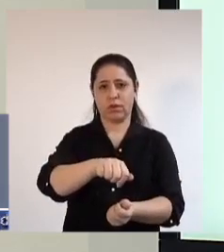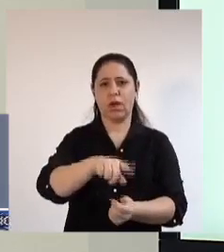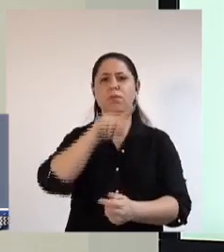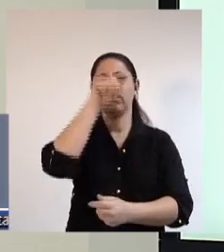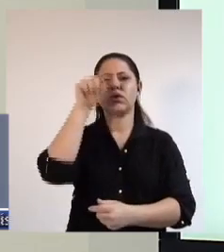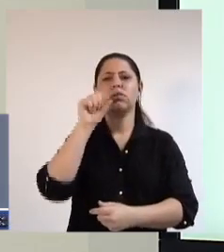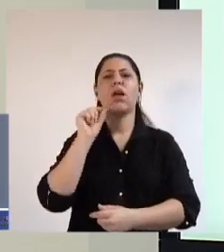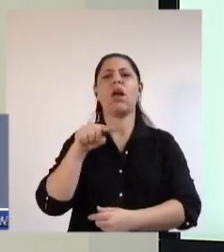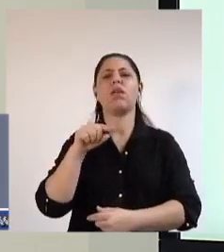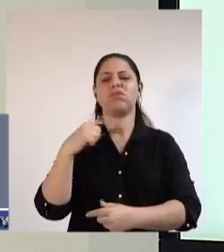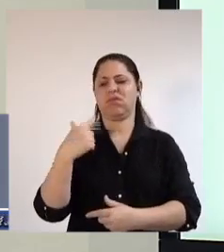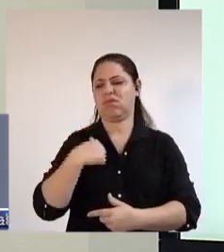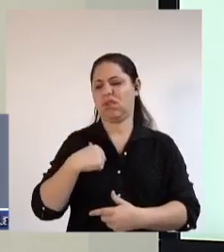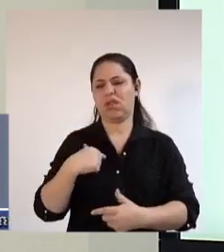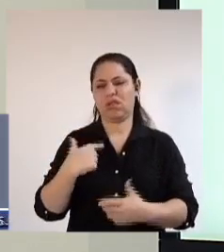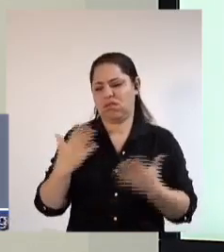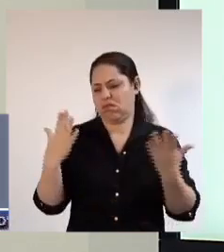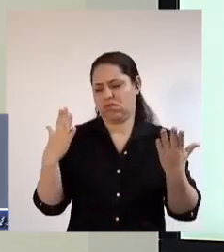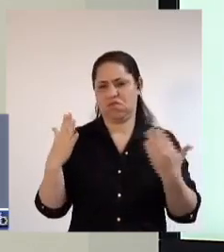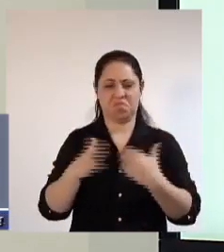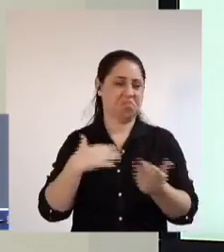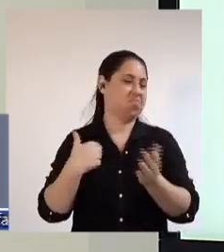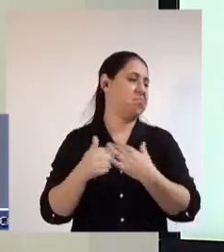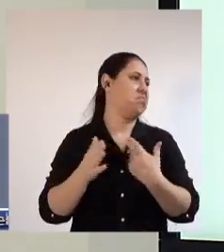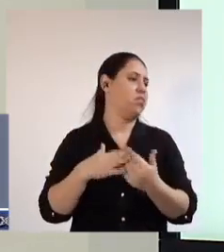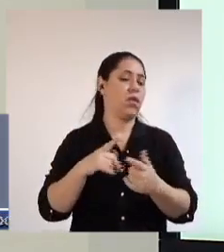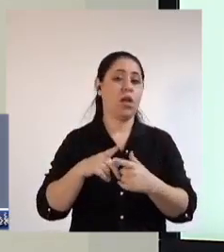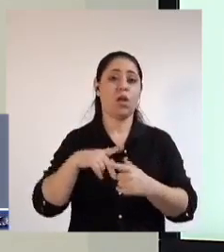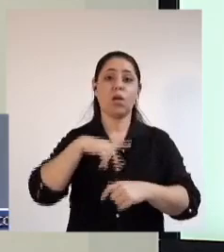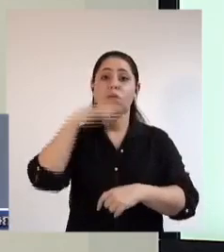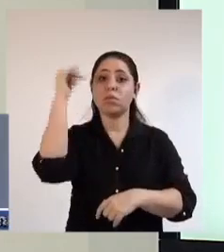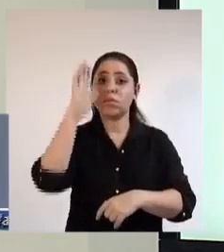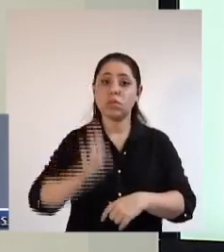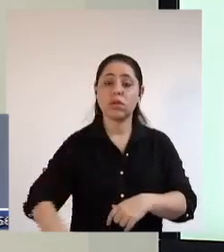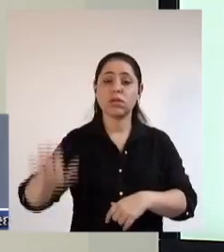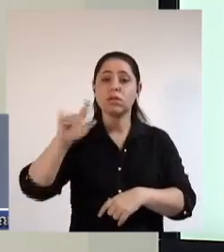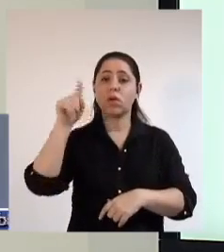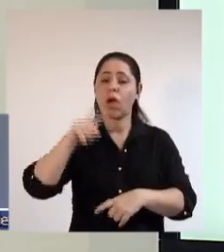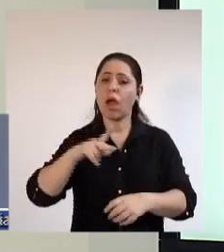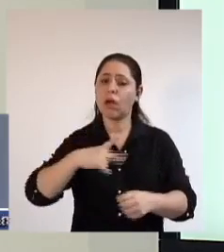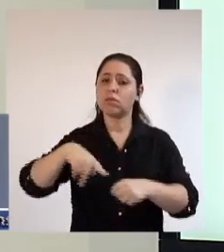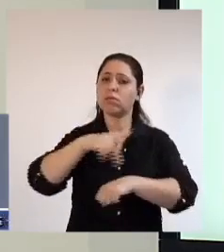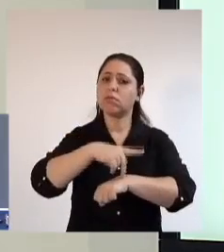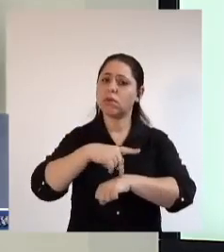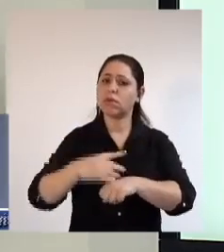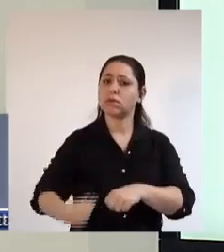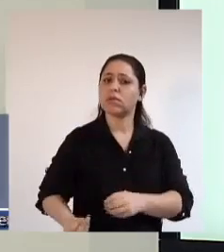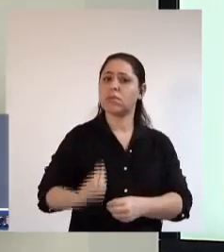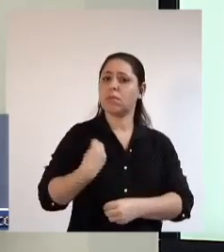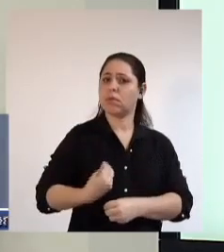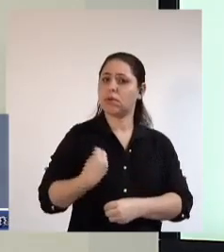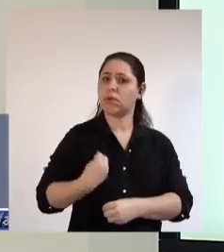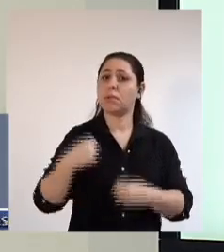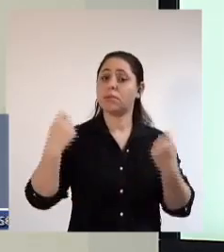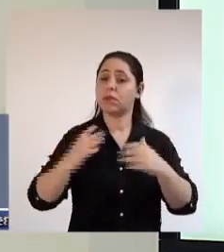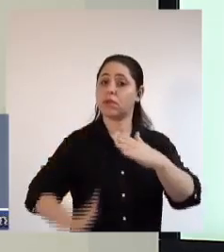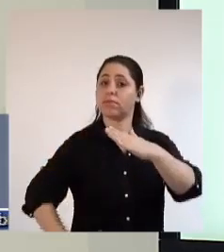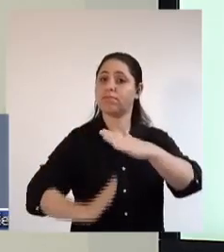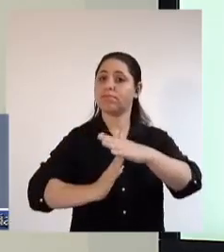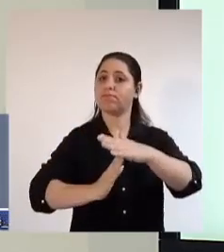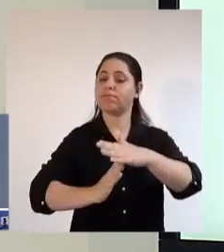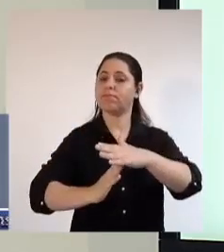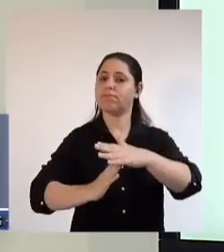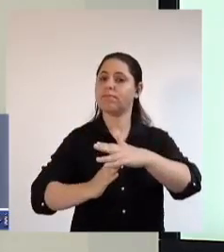pergunta mas o que eu tenho a ver com isso né então o brasil é um dos signatários e se não signatário ele tem que alcançar essa é a